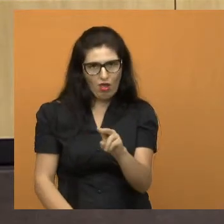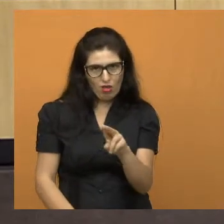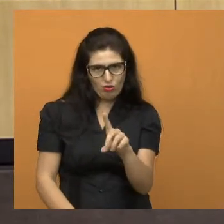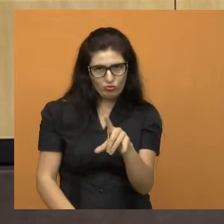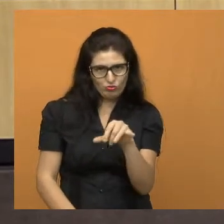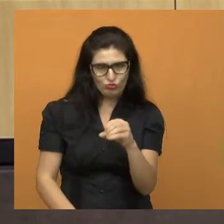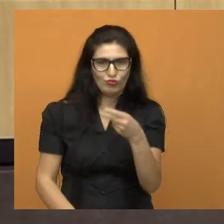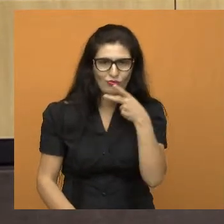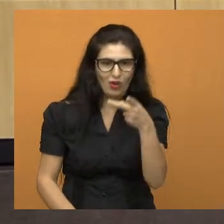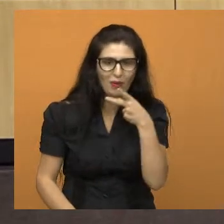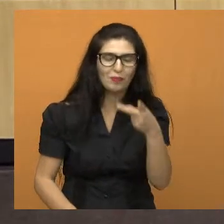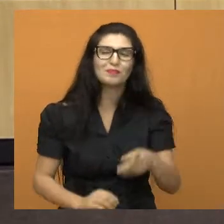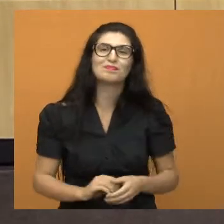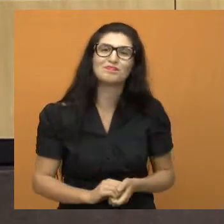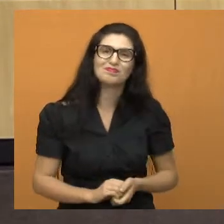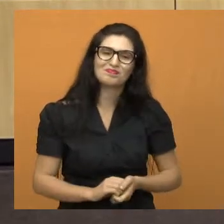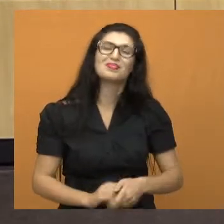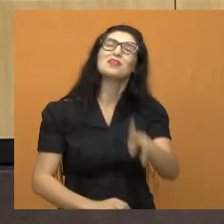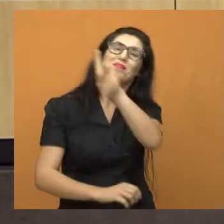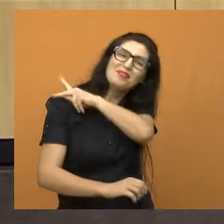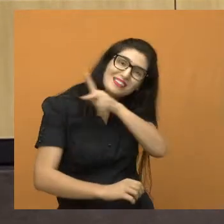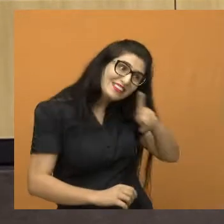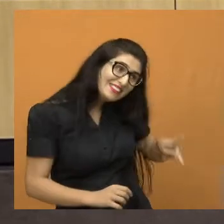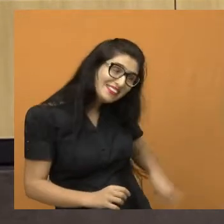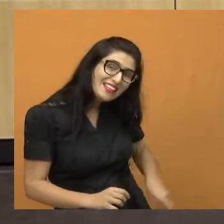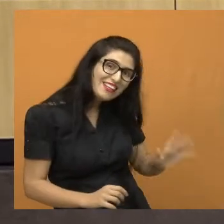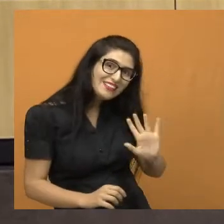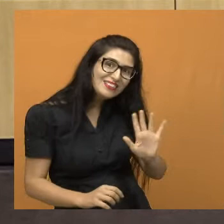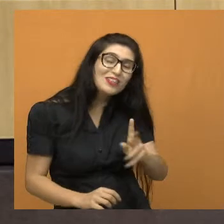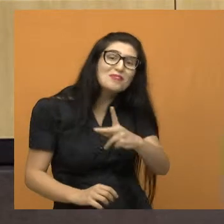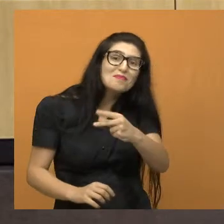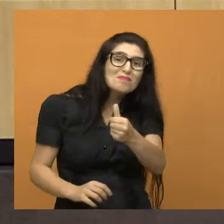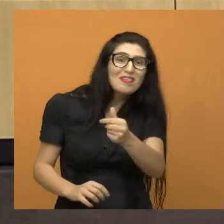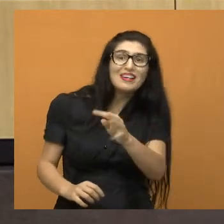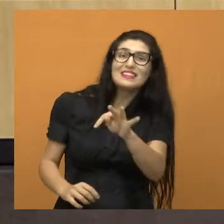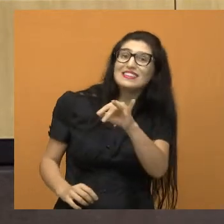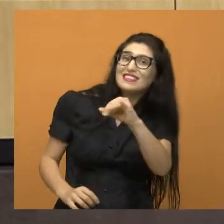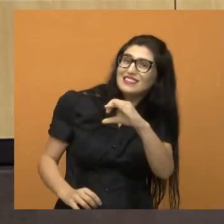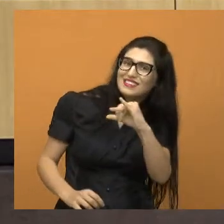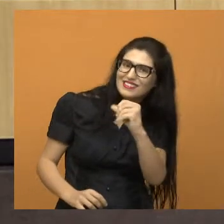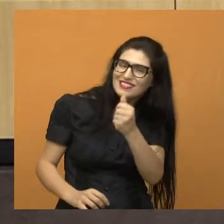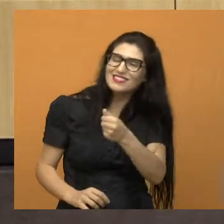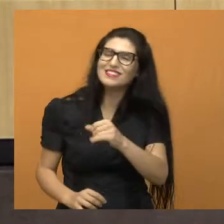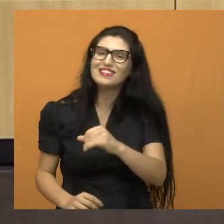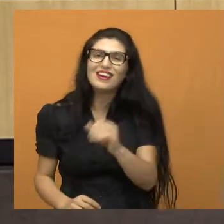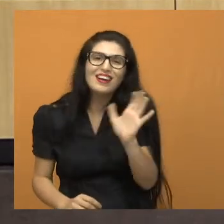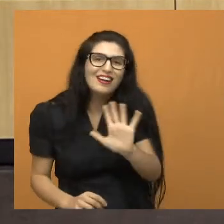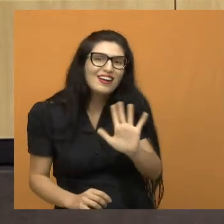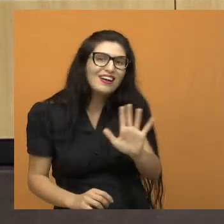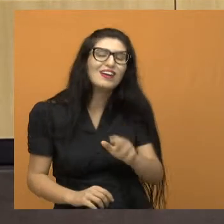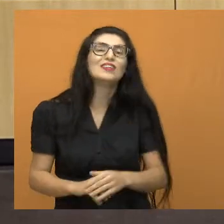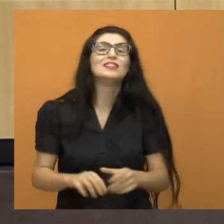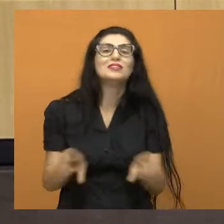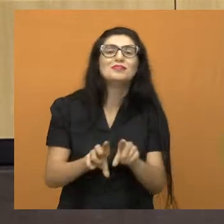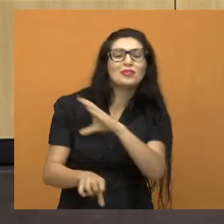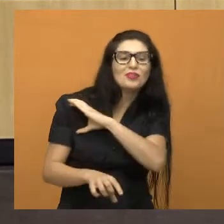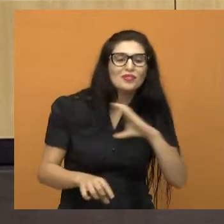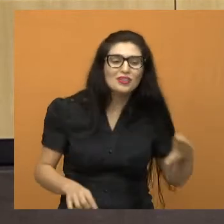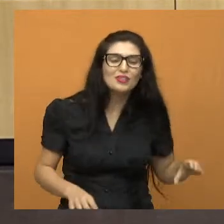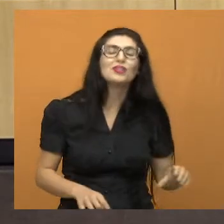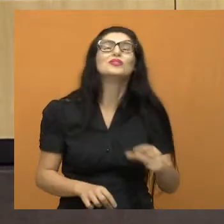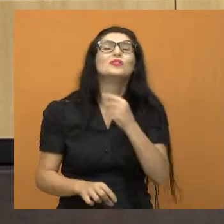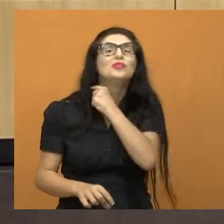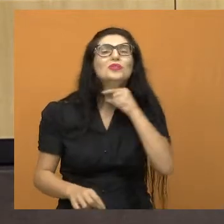Senhora vereadora Lucimar, presidente dessa casa, Patrícia Giuliani, Luigi, nosso coordenador diocesano da